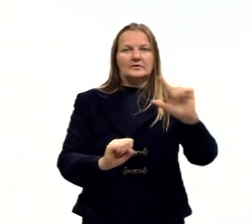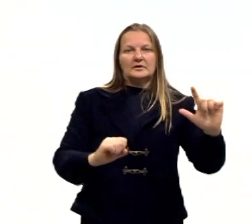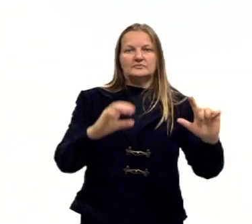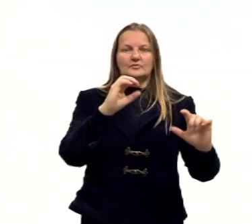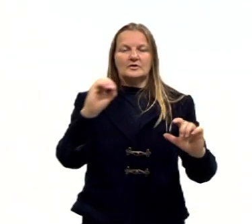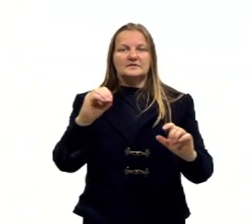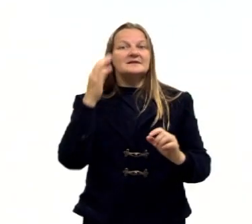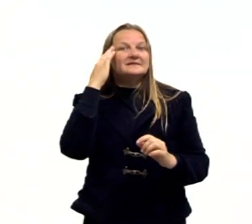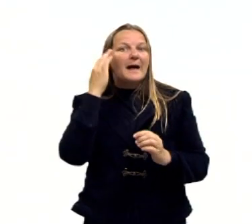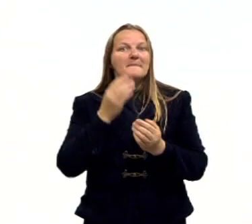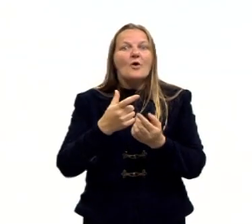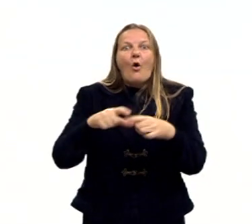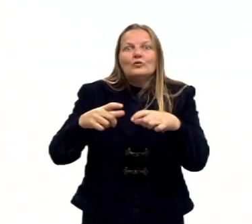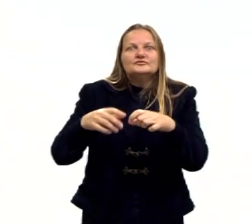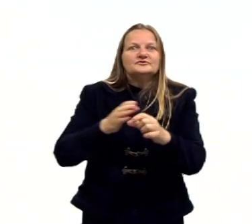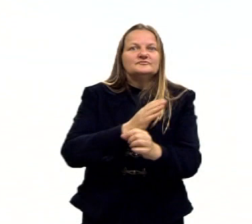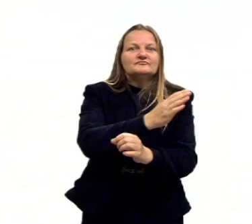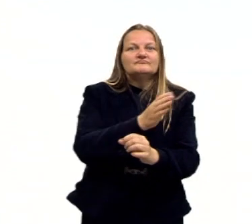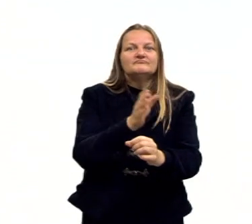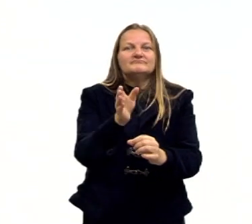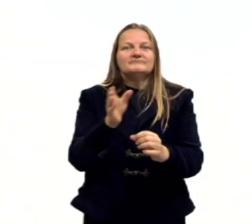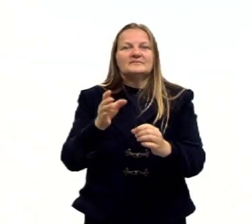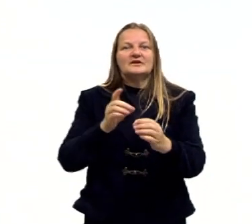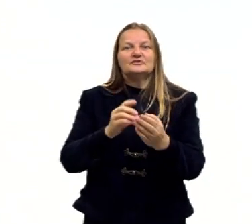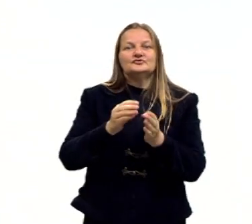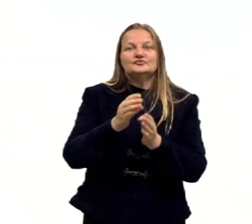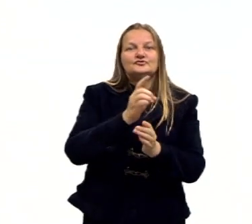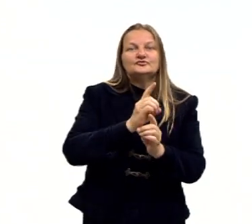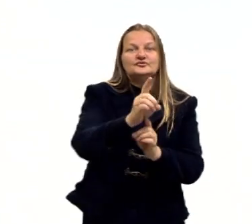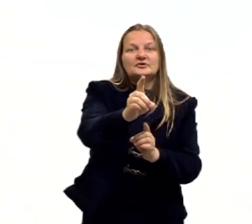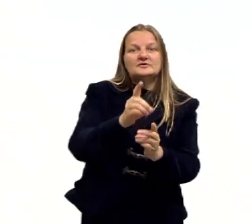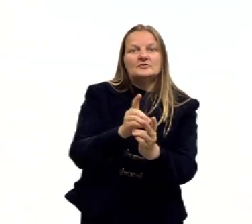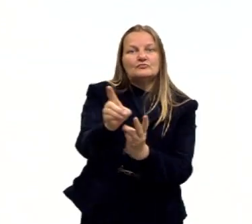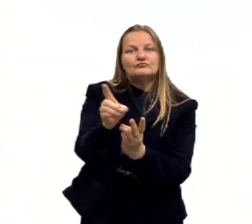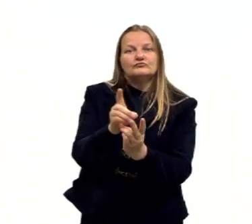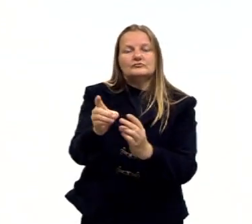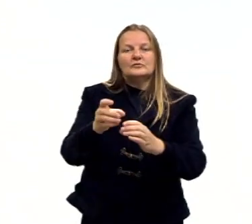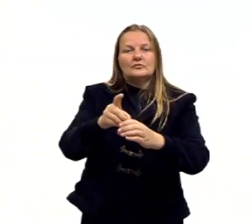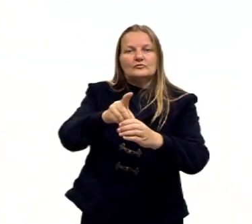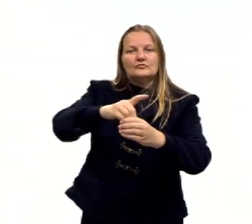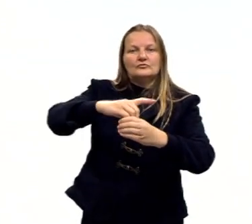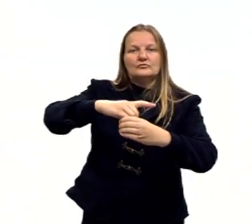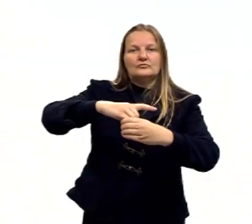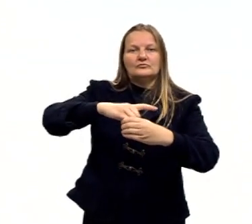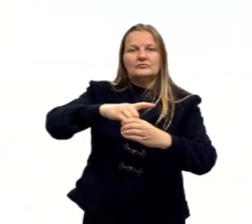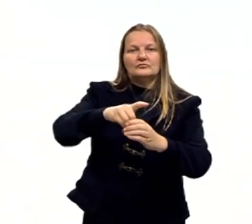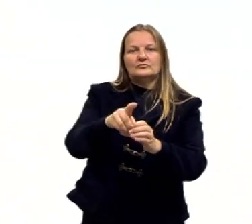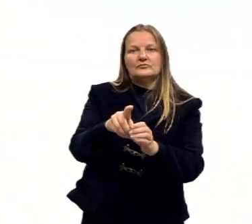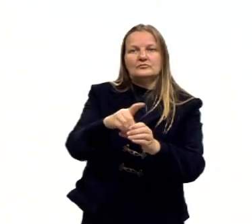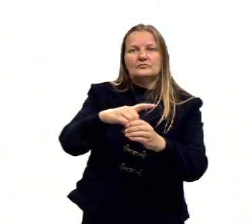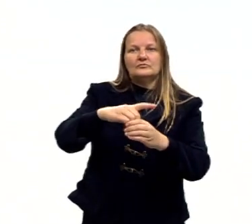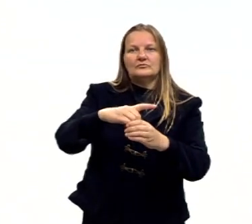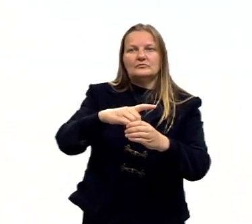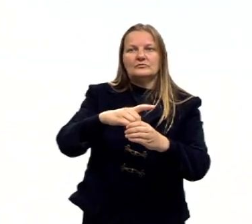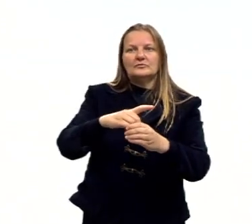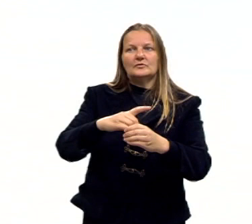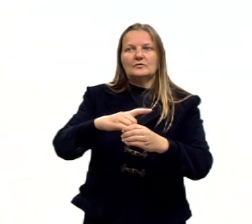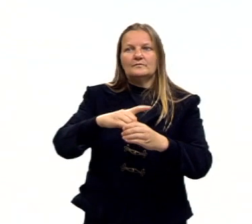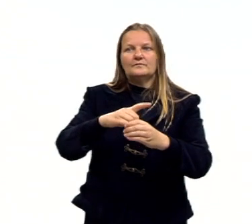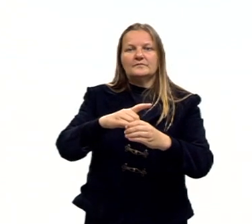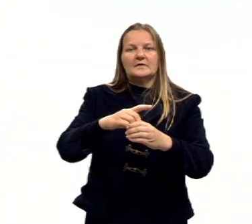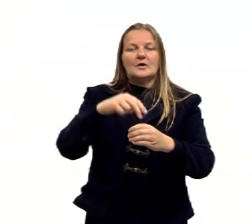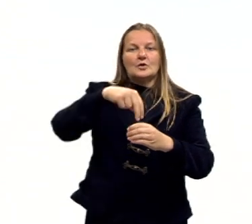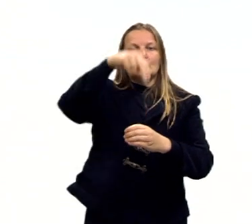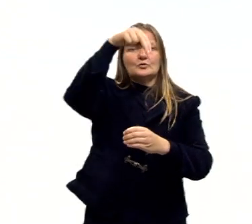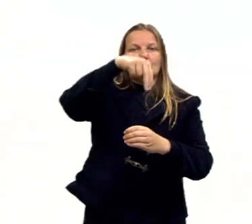eu vou conseguir ter os outros rumos né e eu mostro aqui para vocês justamente como é que ela e vai perguntar para aquele norte